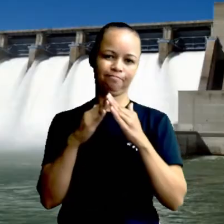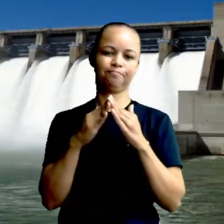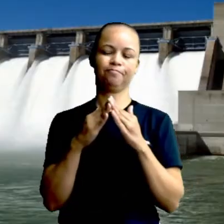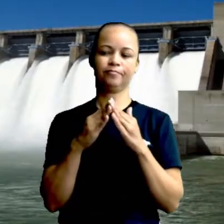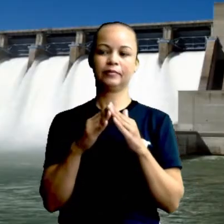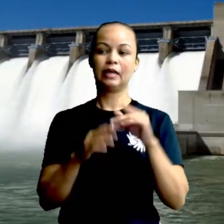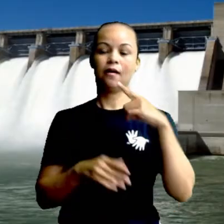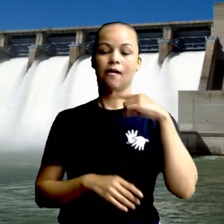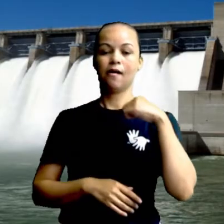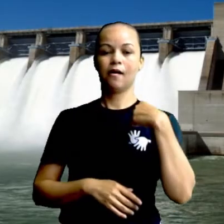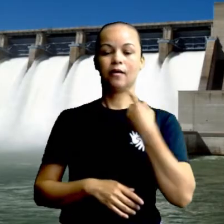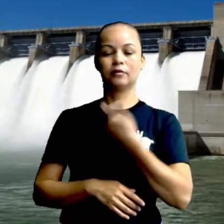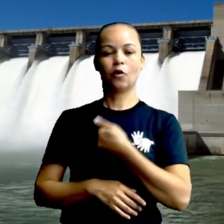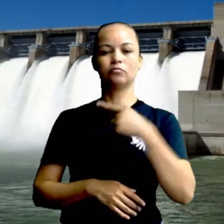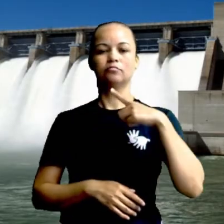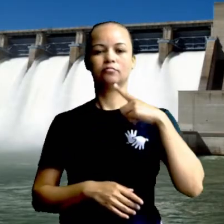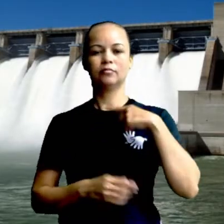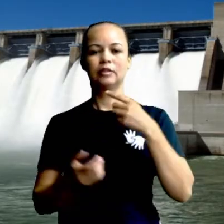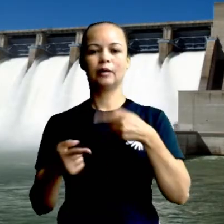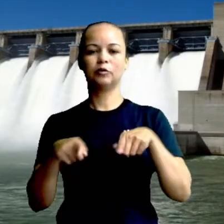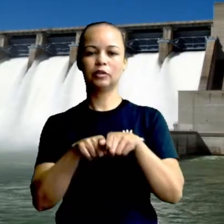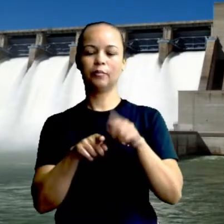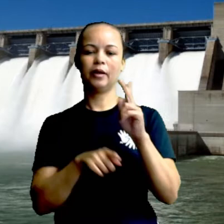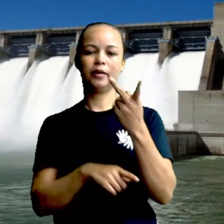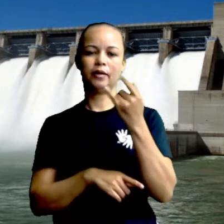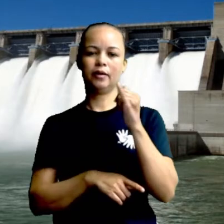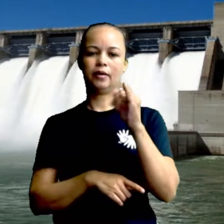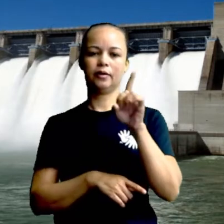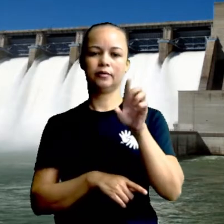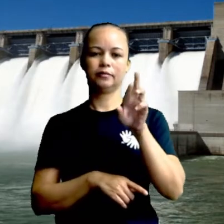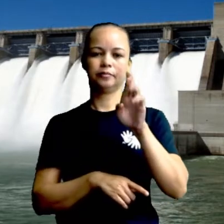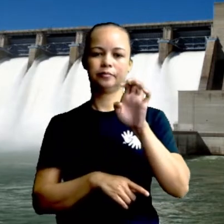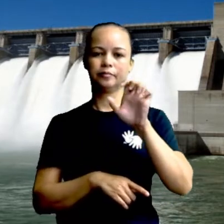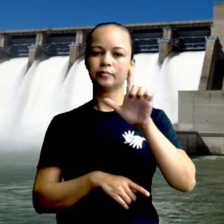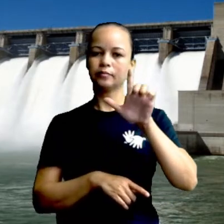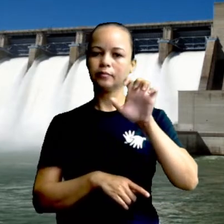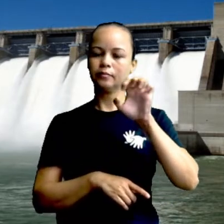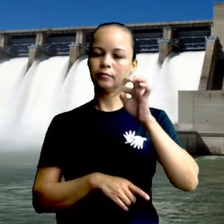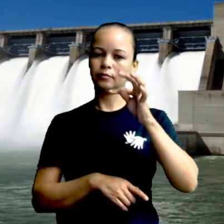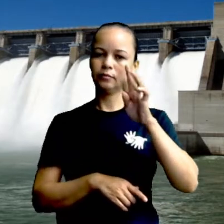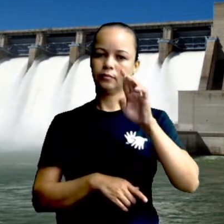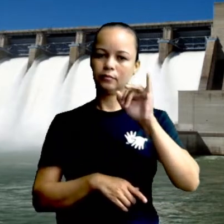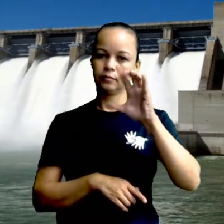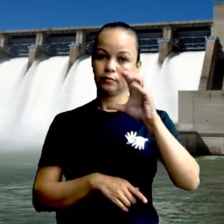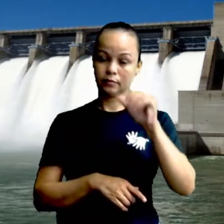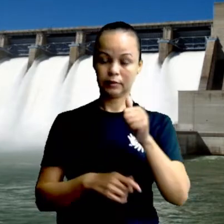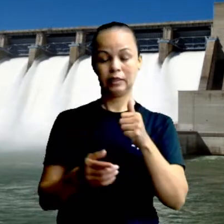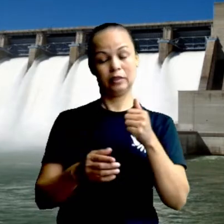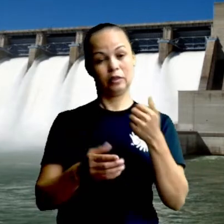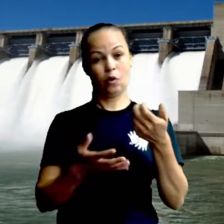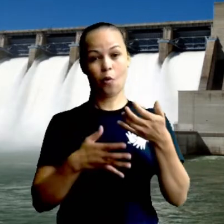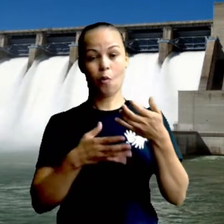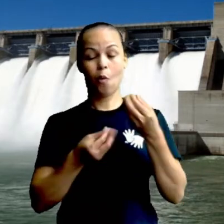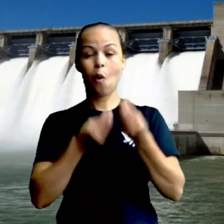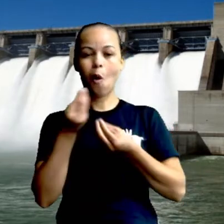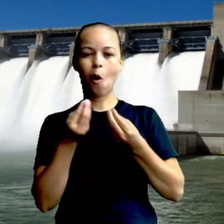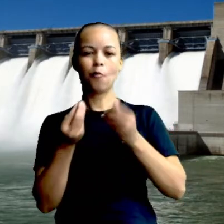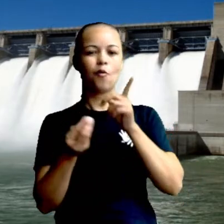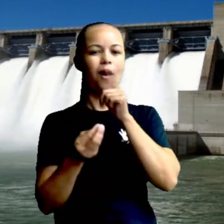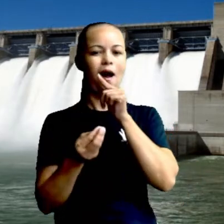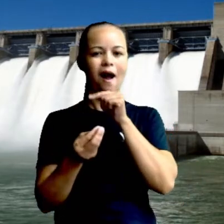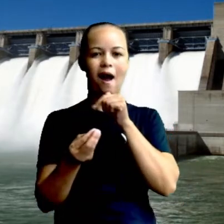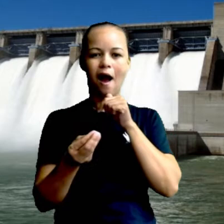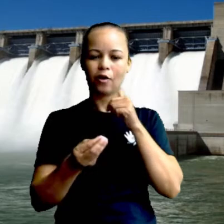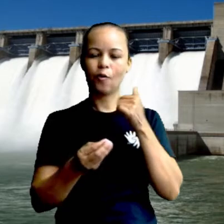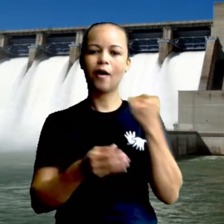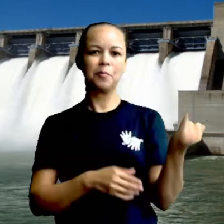também nós temos uma hidrelétrica, né? Que aí veja a questão da água, né? Como a água movimenta tudo isso. Então vejam como